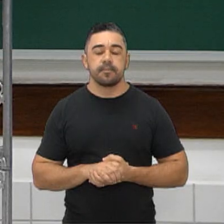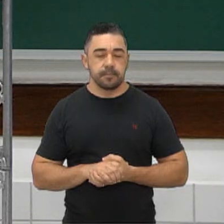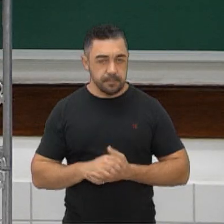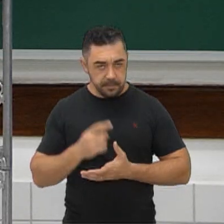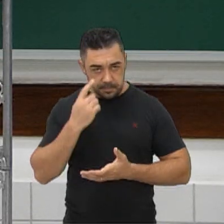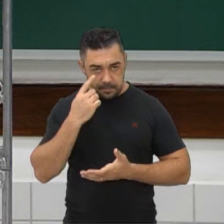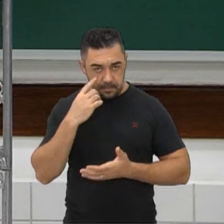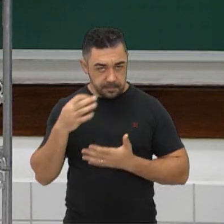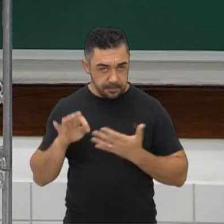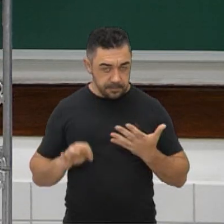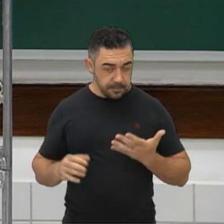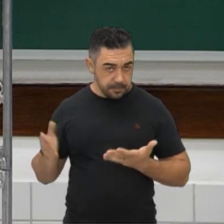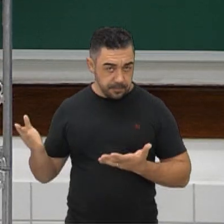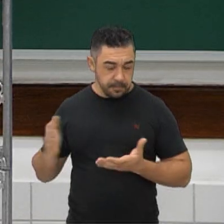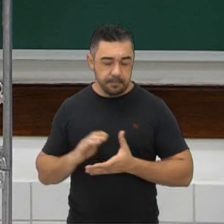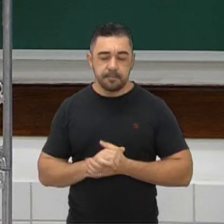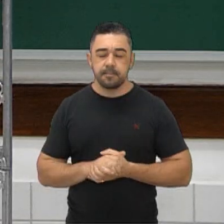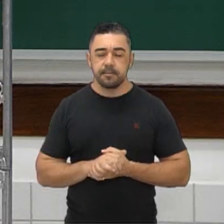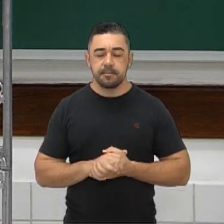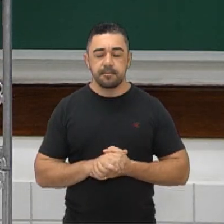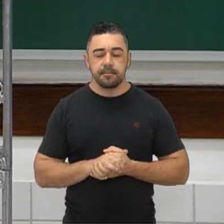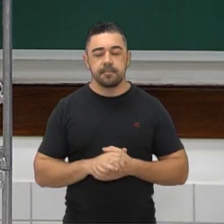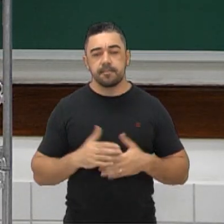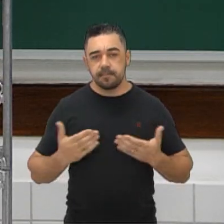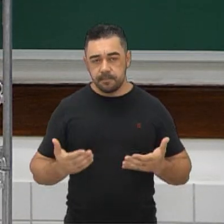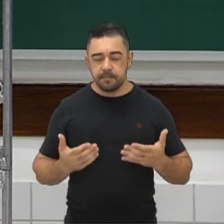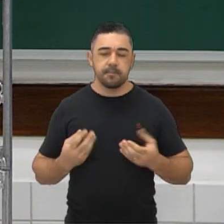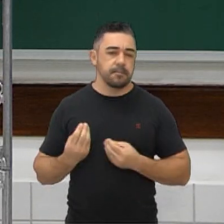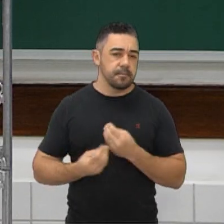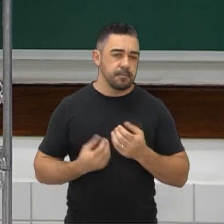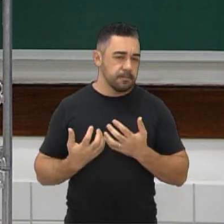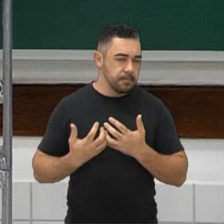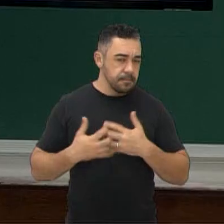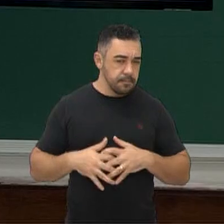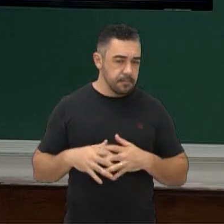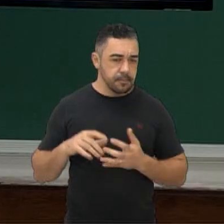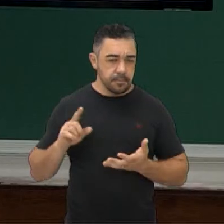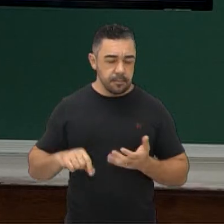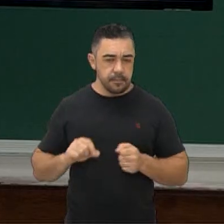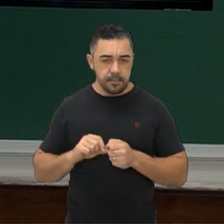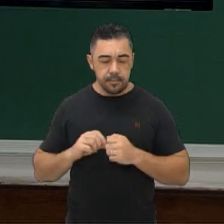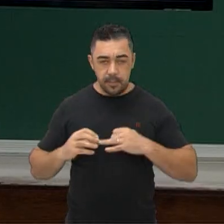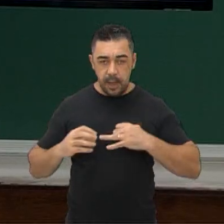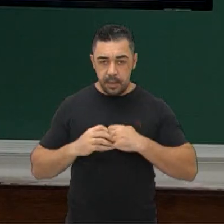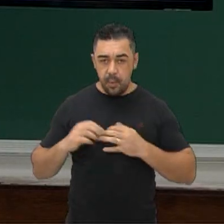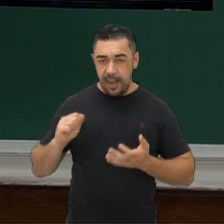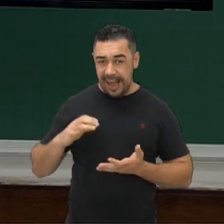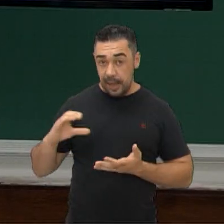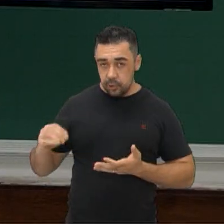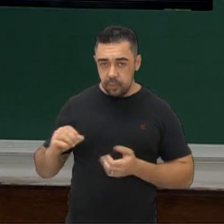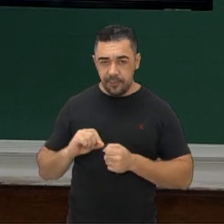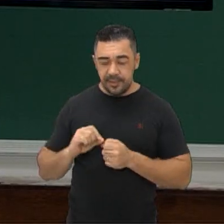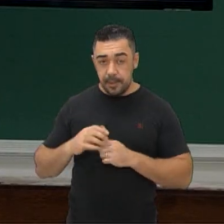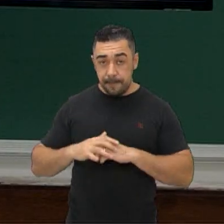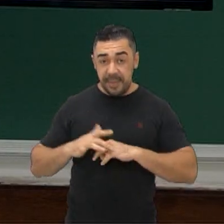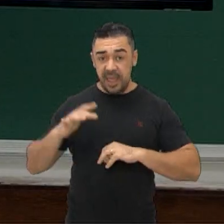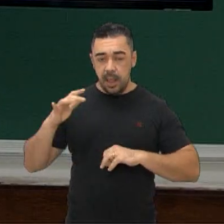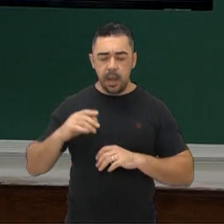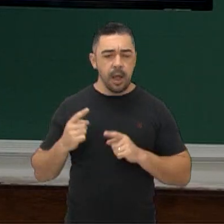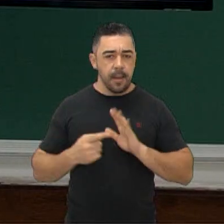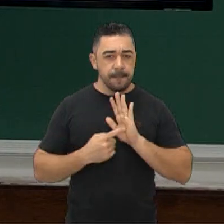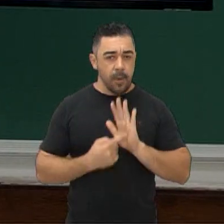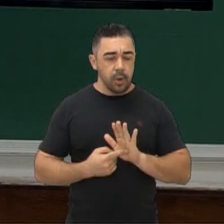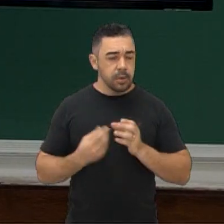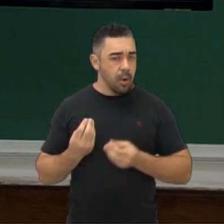Vamos para a correção da atividade? Olha só. Então, a gente está fazendo o processo de cromação de um anel de aço e aqui no desenho ele já mostra para a